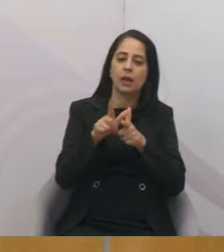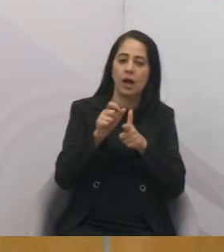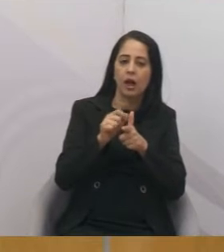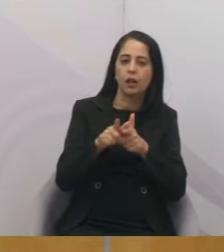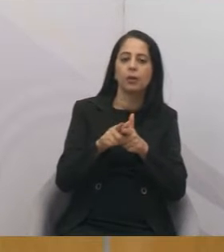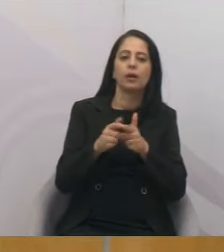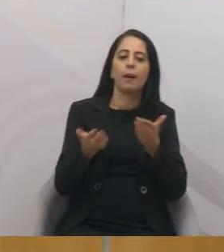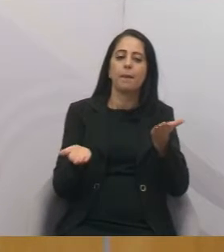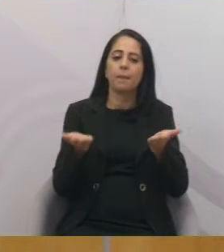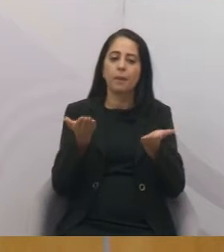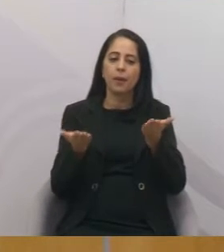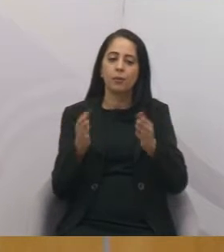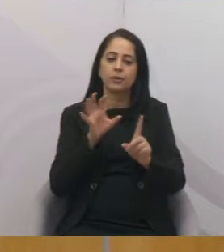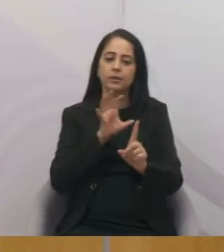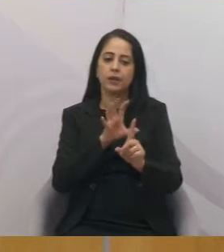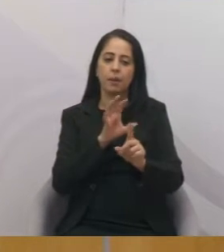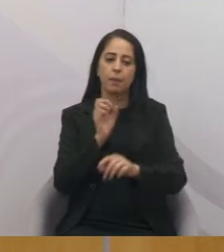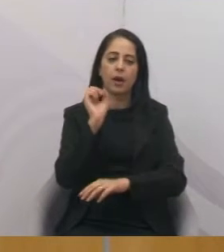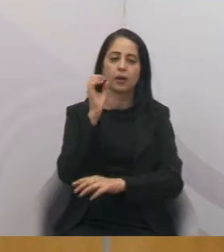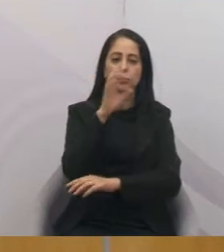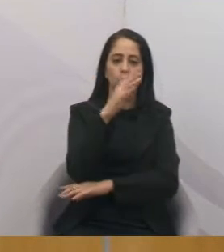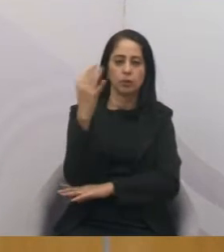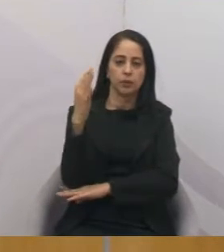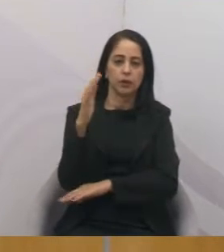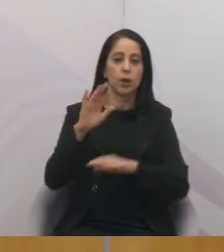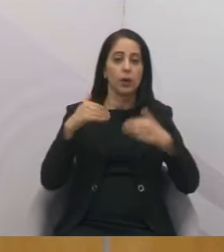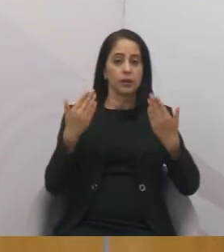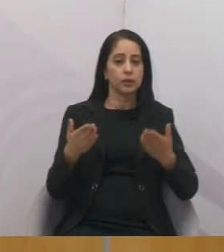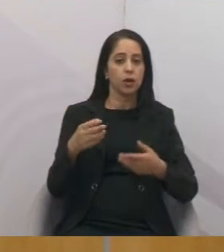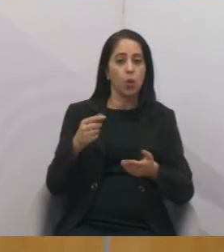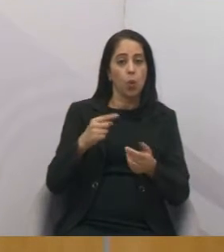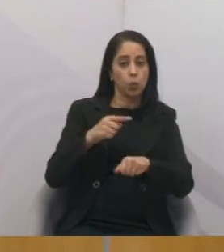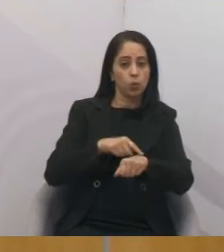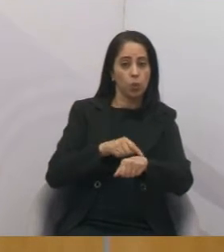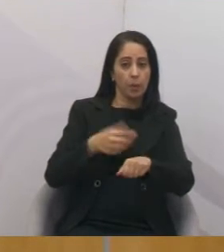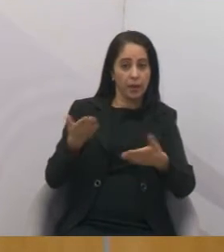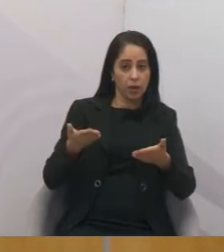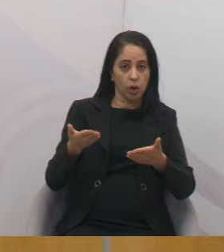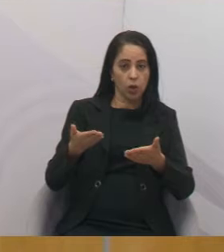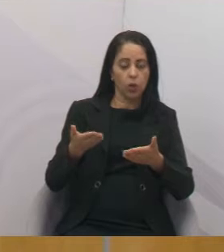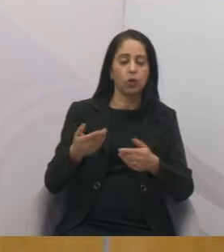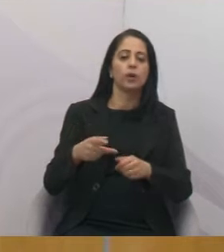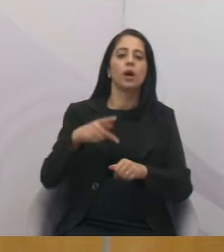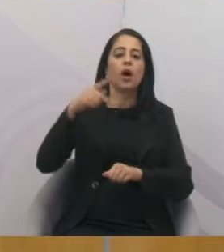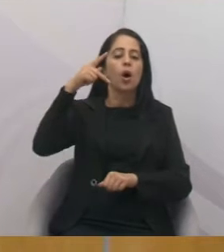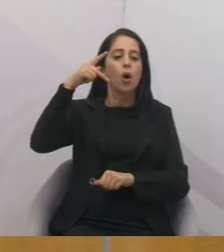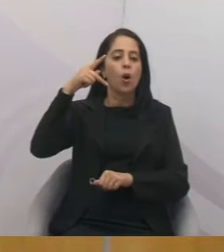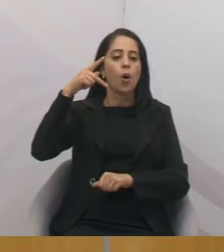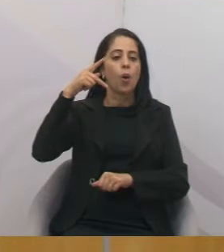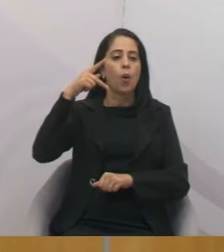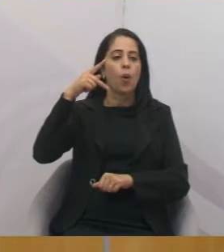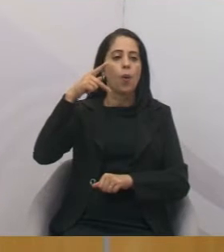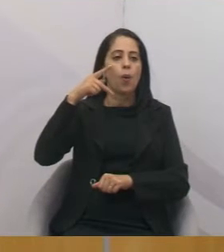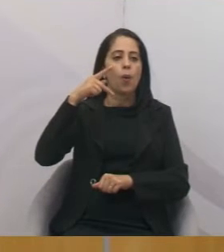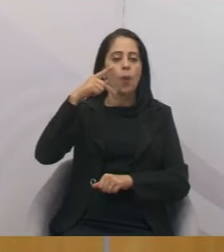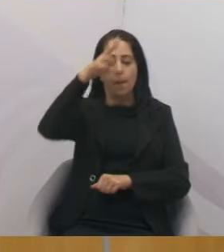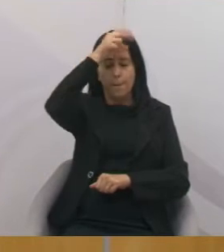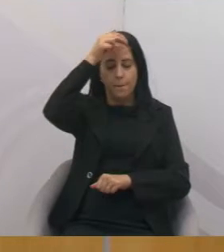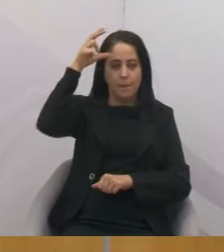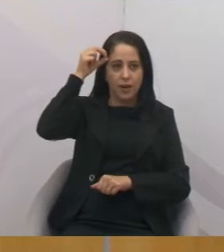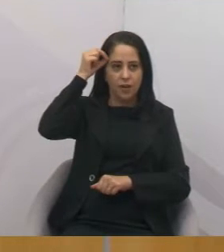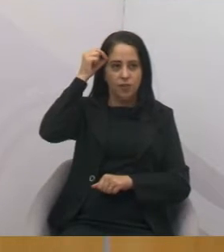podia deixar de falar nesse momento em que o prefeito hoje traz a essa casa, se